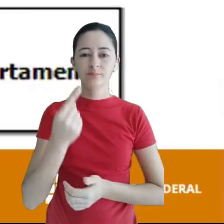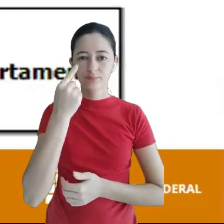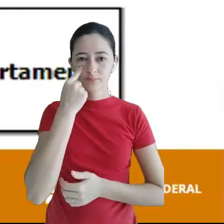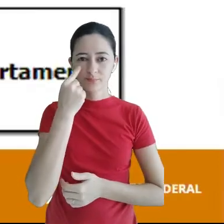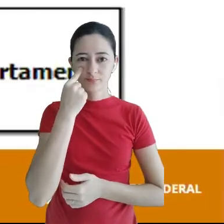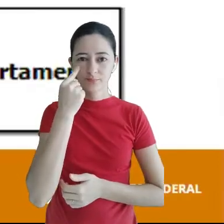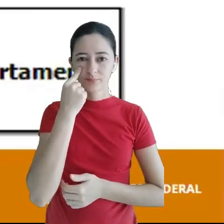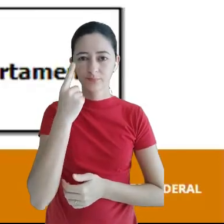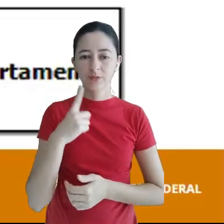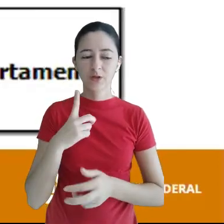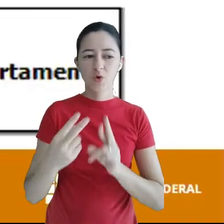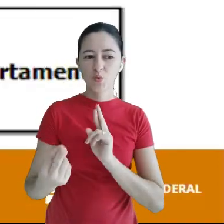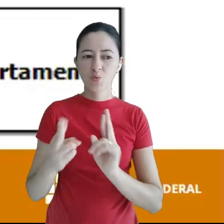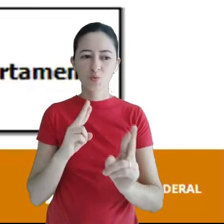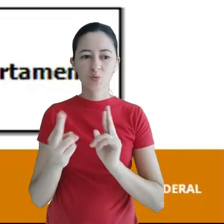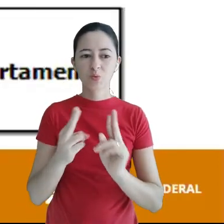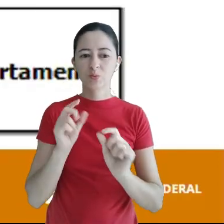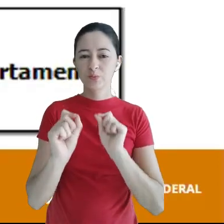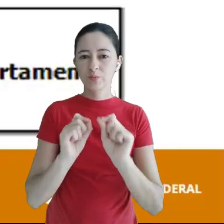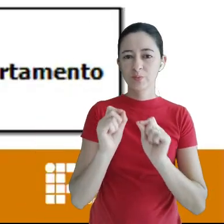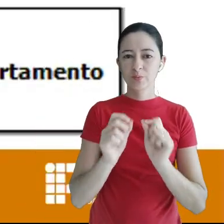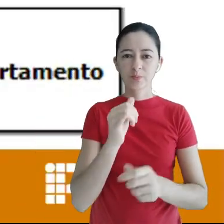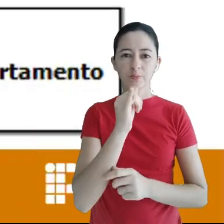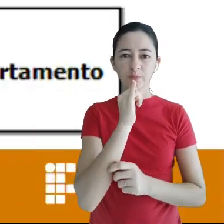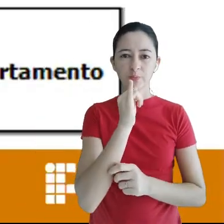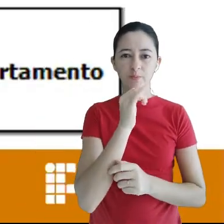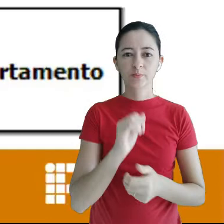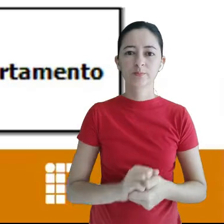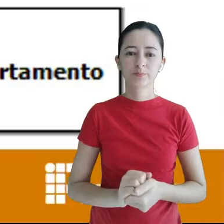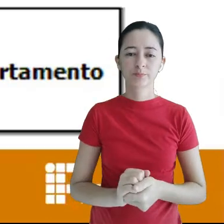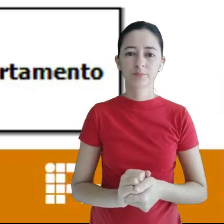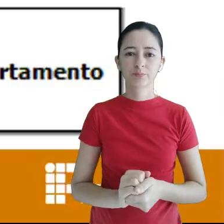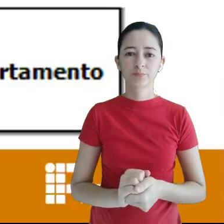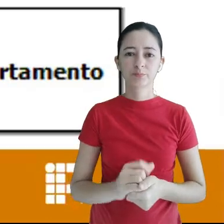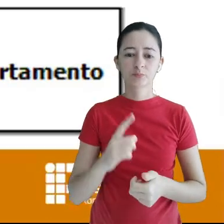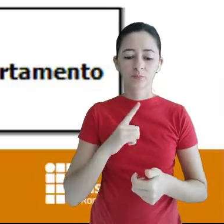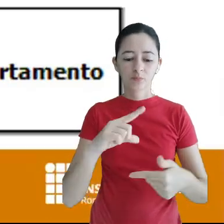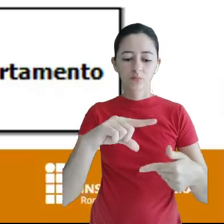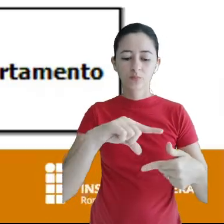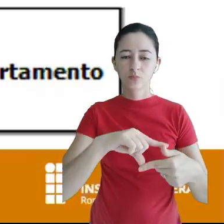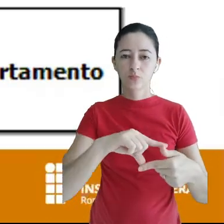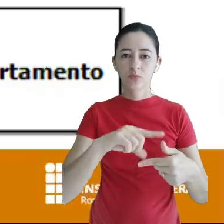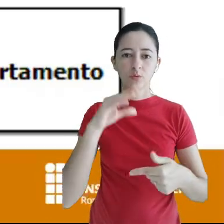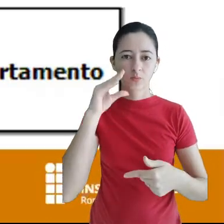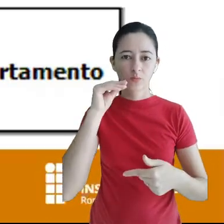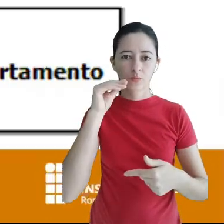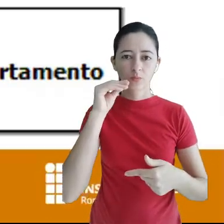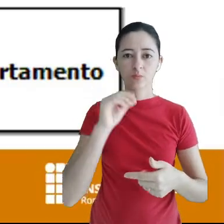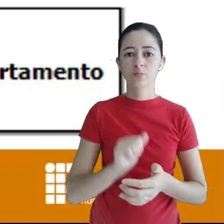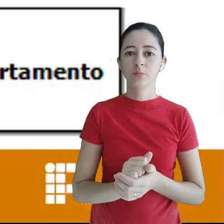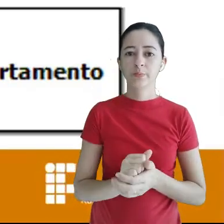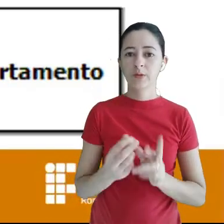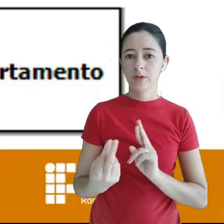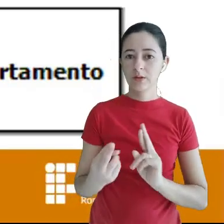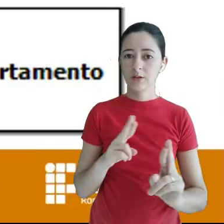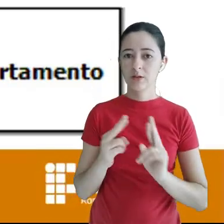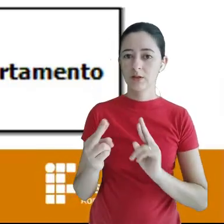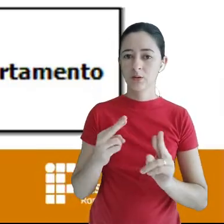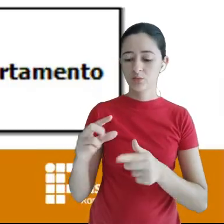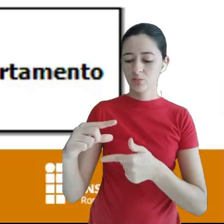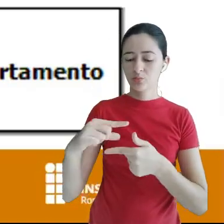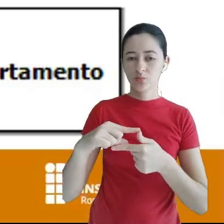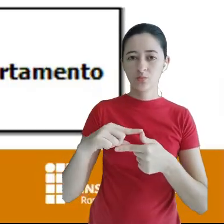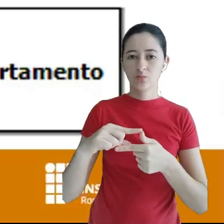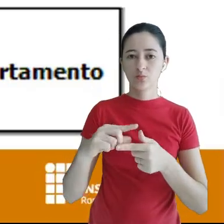Olha aqui duas tabelas relacionadas, coisa mais além de Deus. Então, olha só. Exemplo. A entidade funcionário se relaciona com a tabela